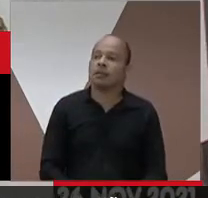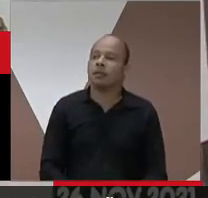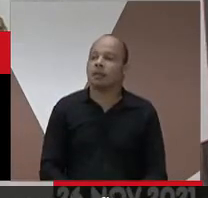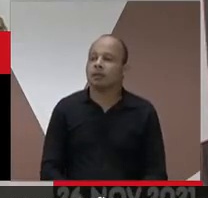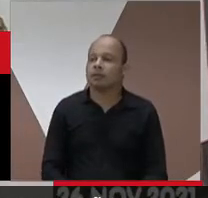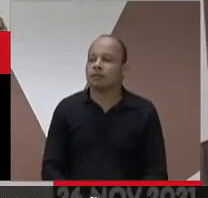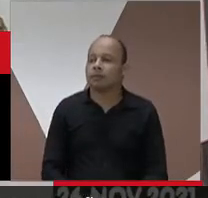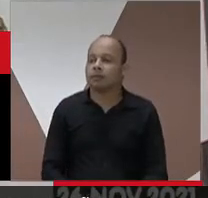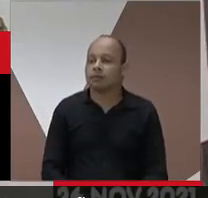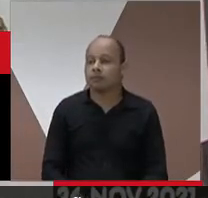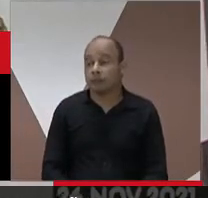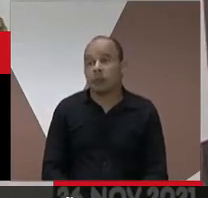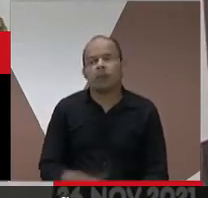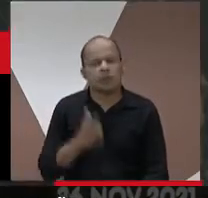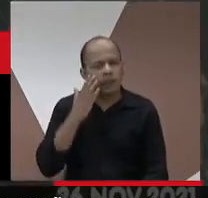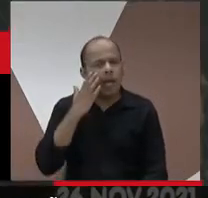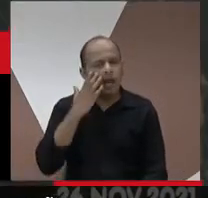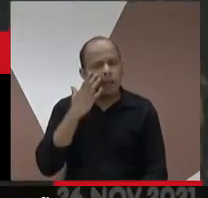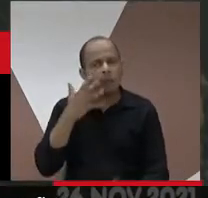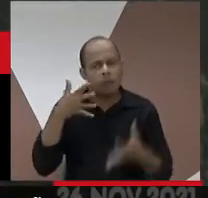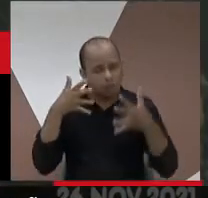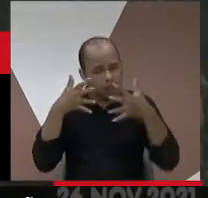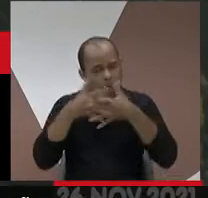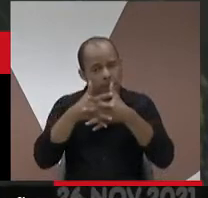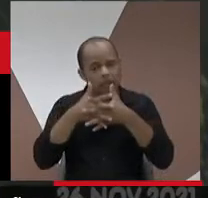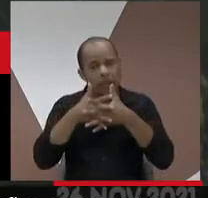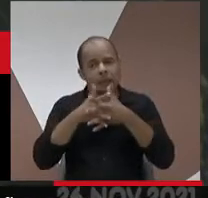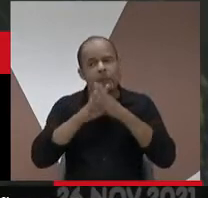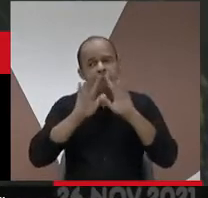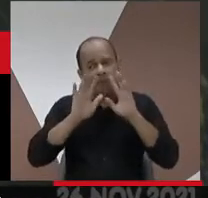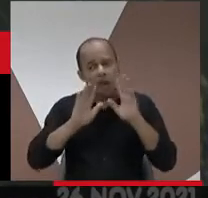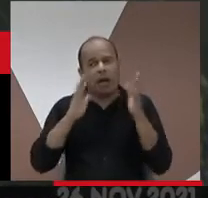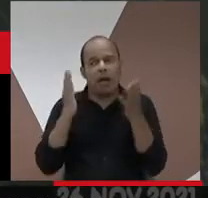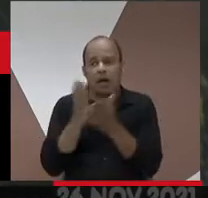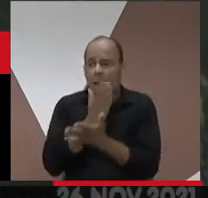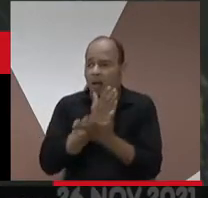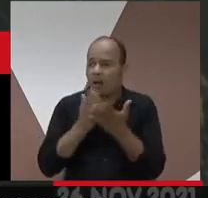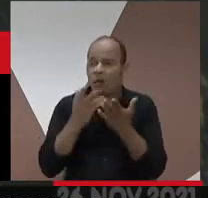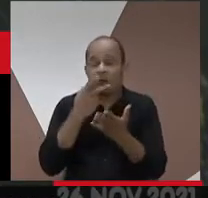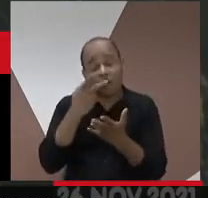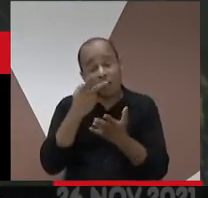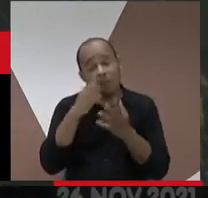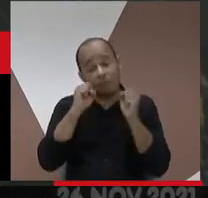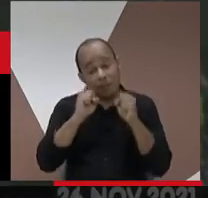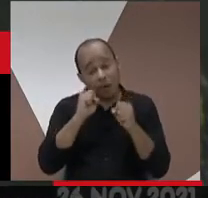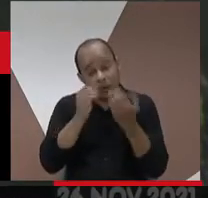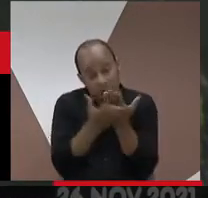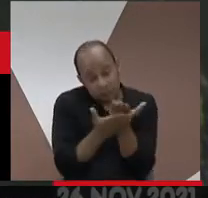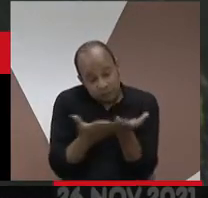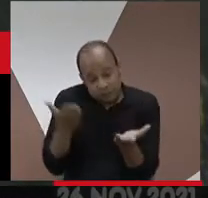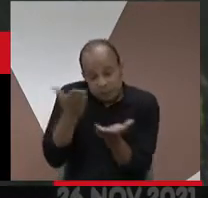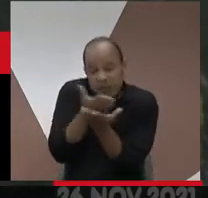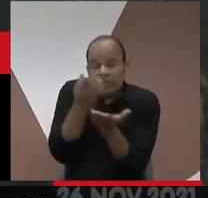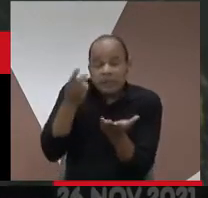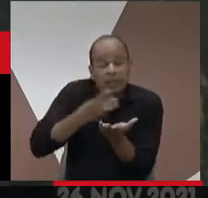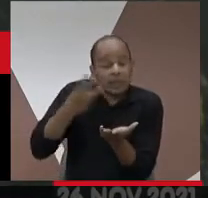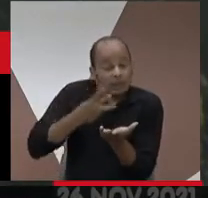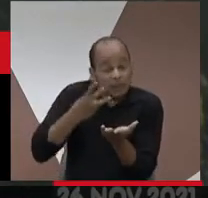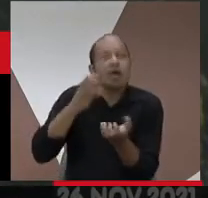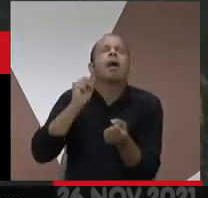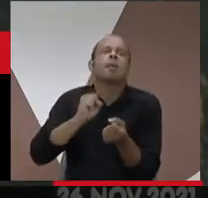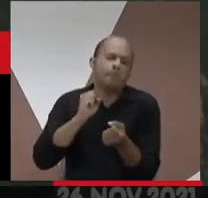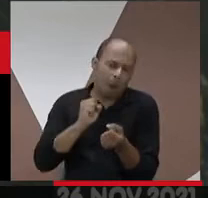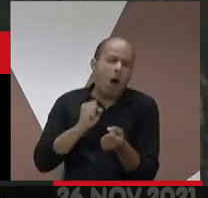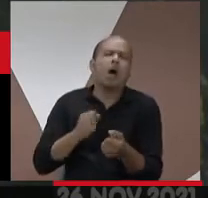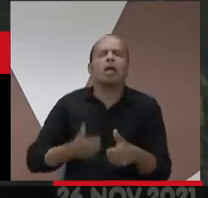também é complexa, mas tem gente falando sobre a melhoria do anel atual, né? Teve gente aqui falando